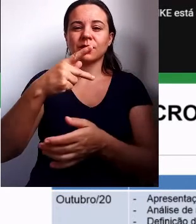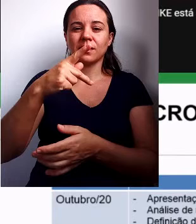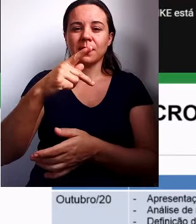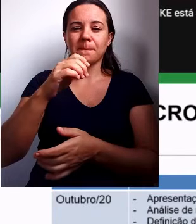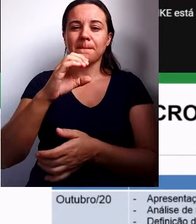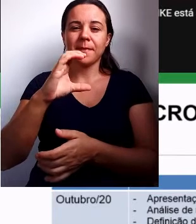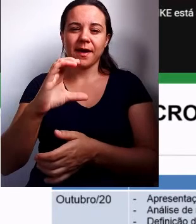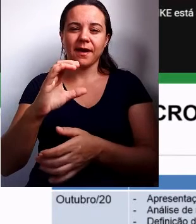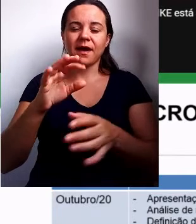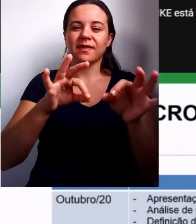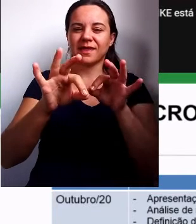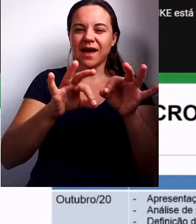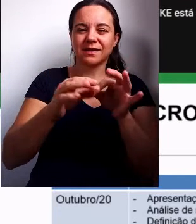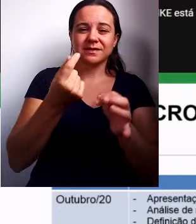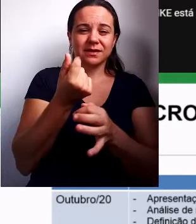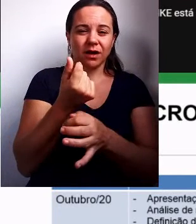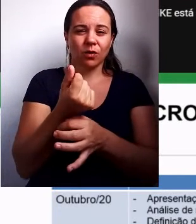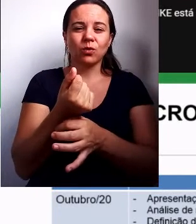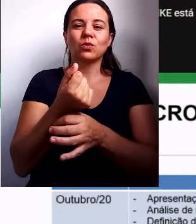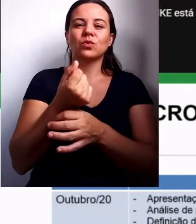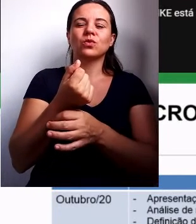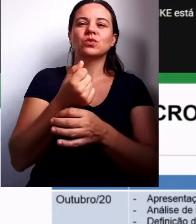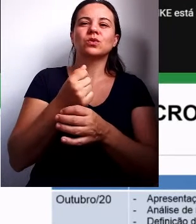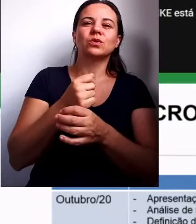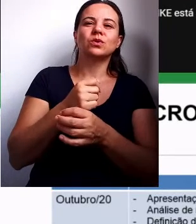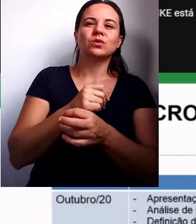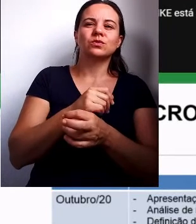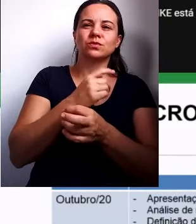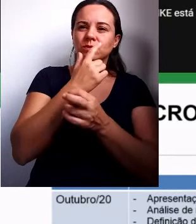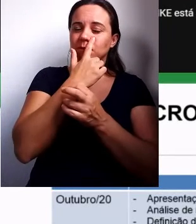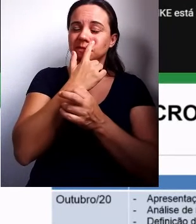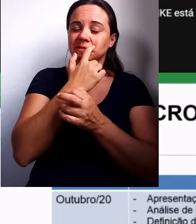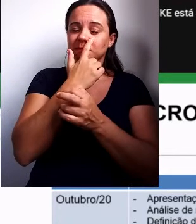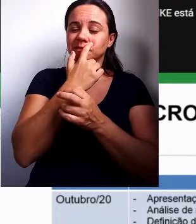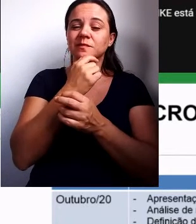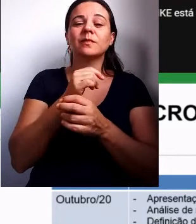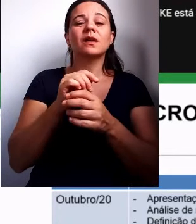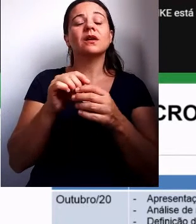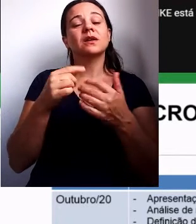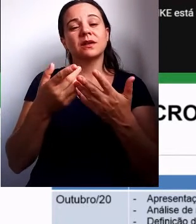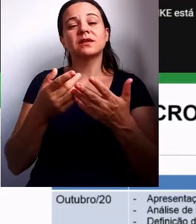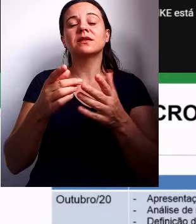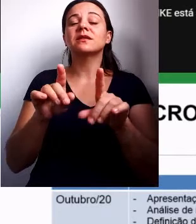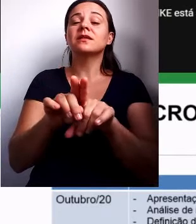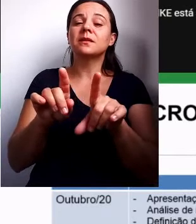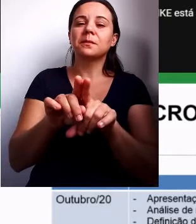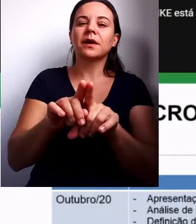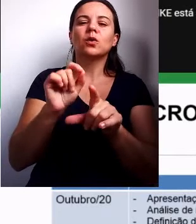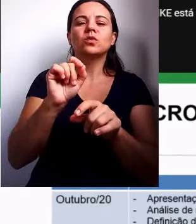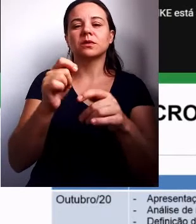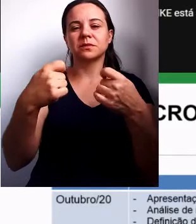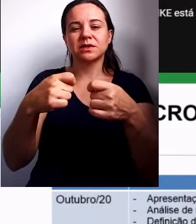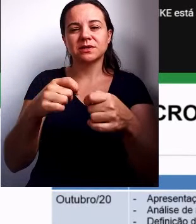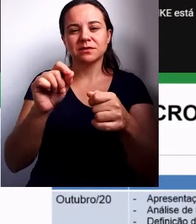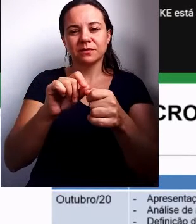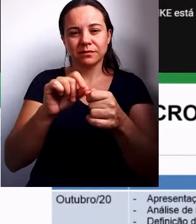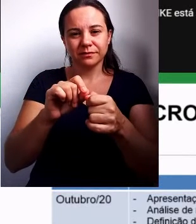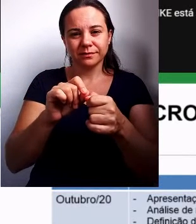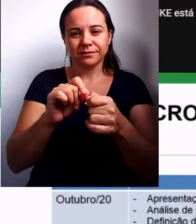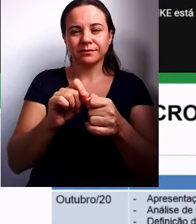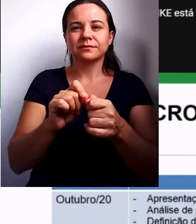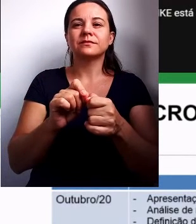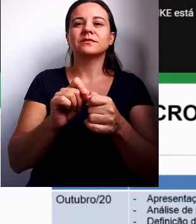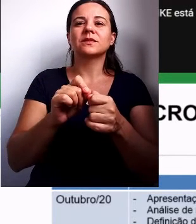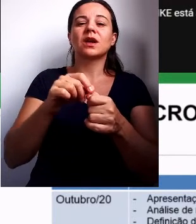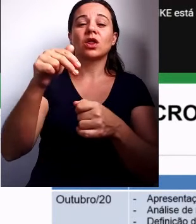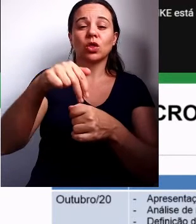foi feita a análise de recursos, foi feita a definição dos grupos, né? O levantamento de requisitos. Em novembro,